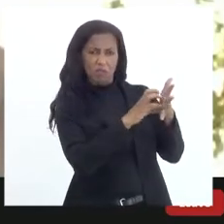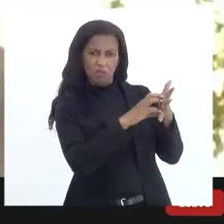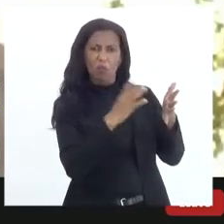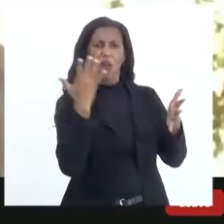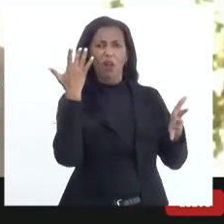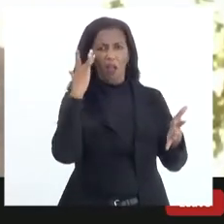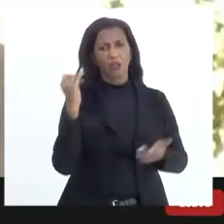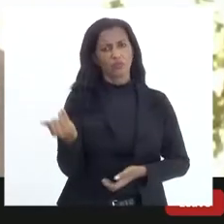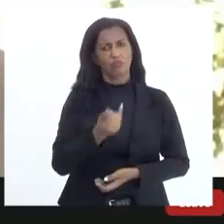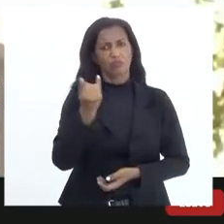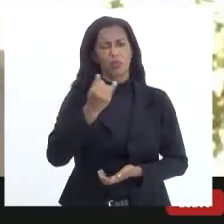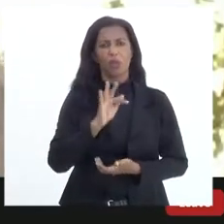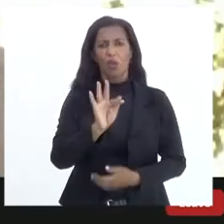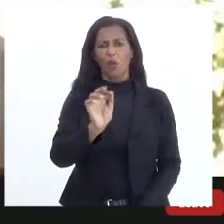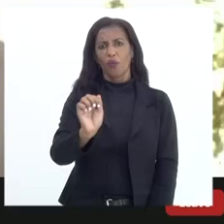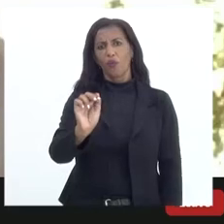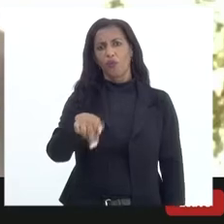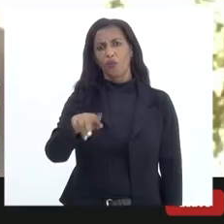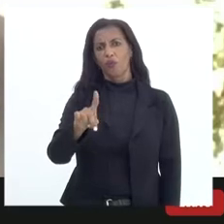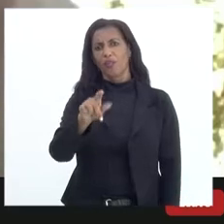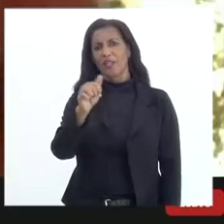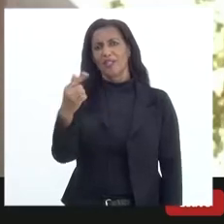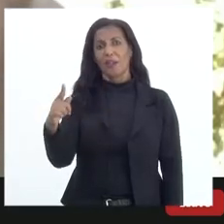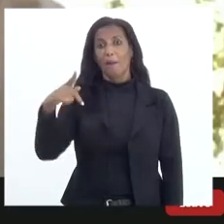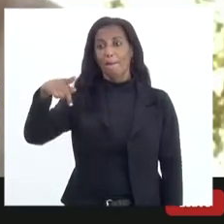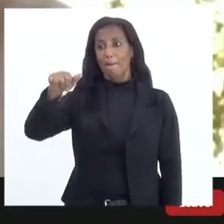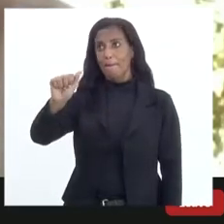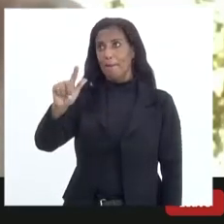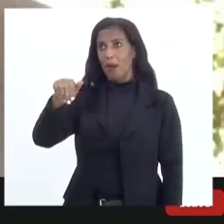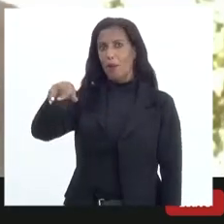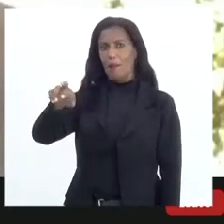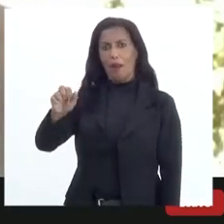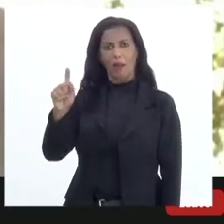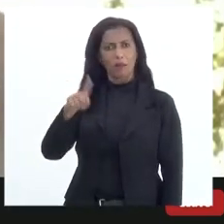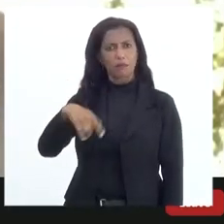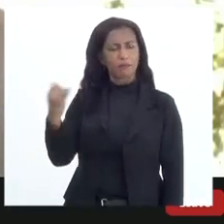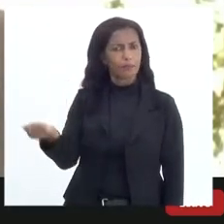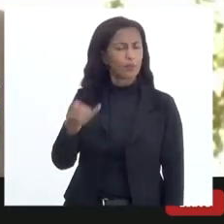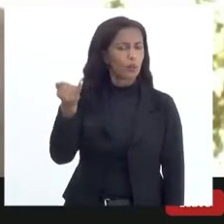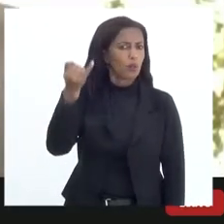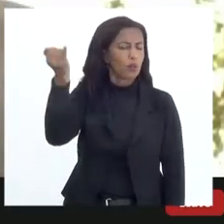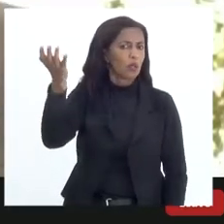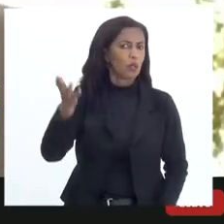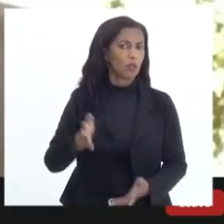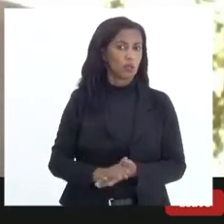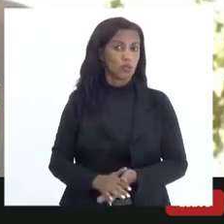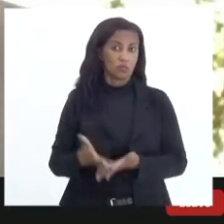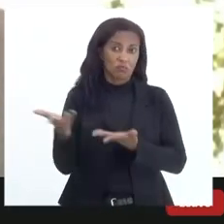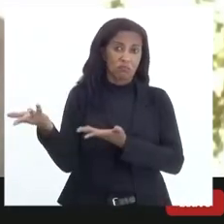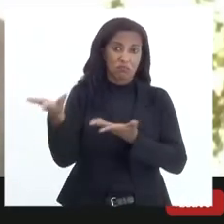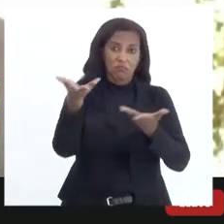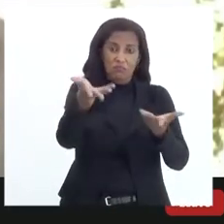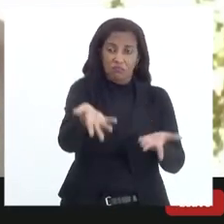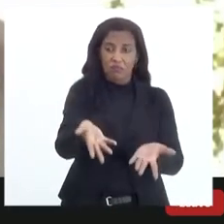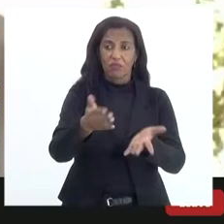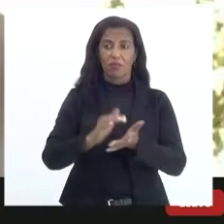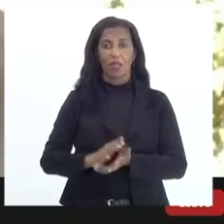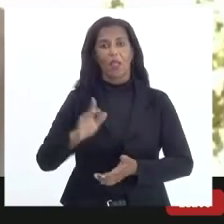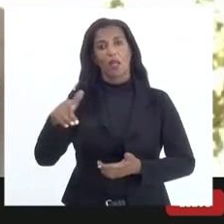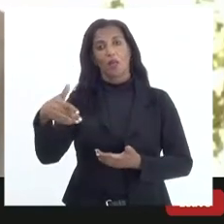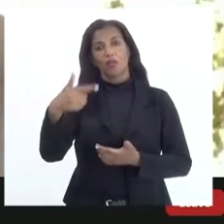acho que a Fundação Cultural Palmares é importantíssima para a gente. Então, está aí a cargo dos demais